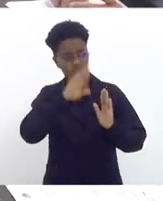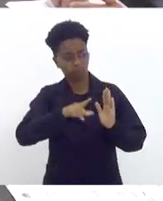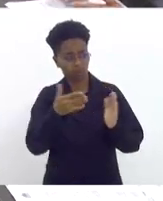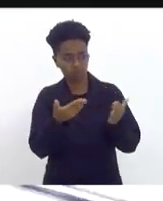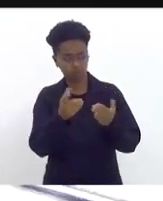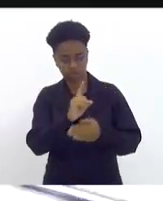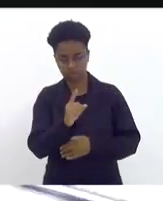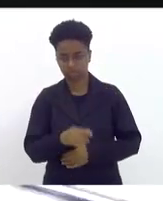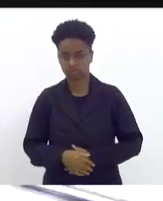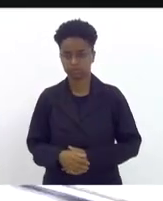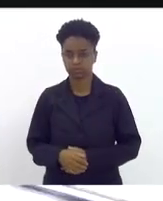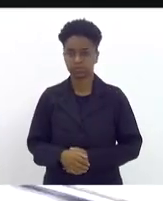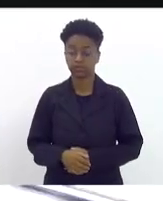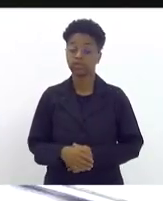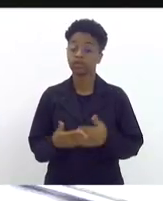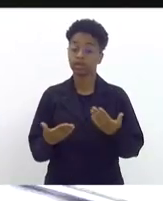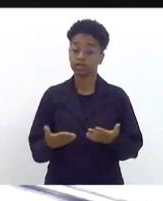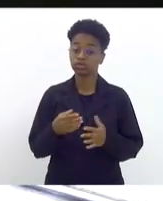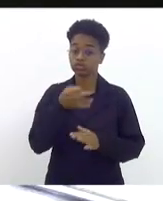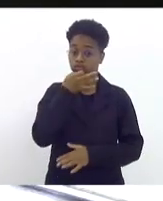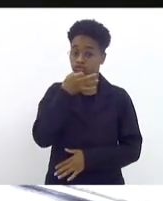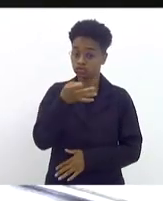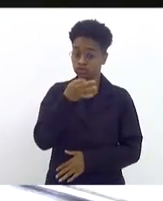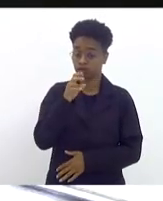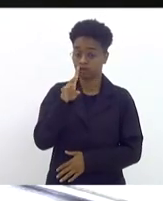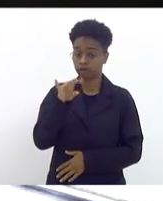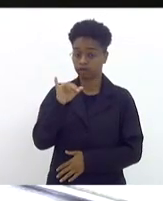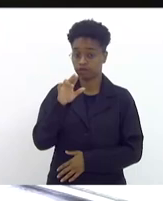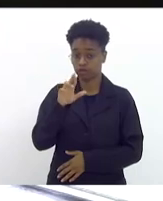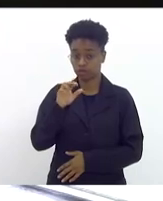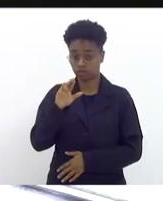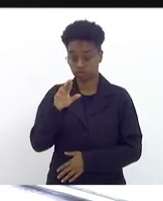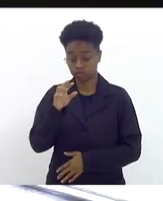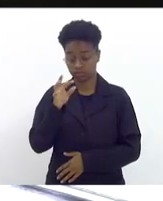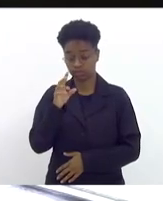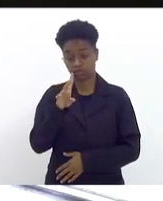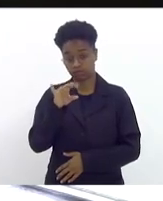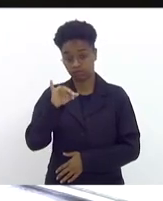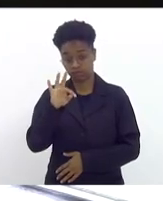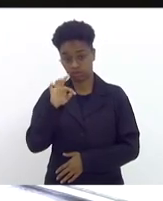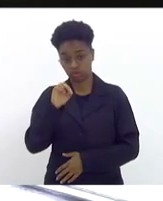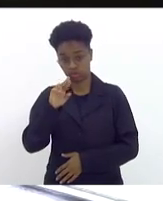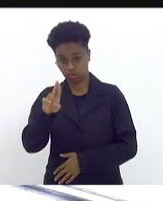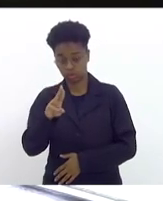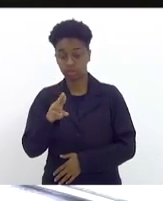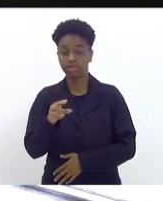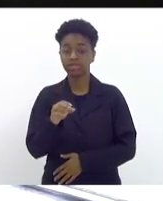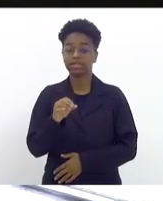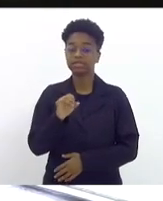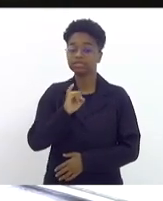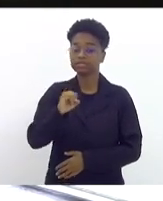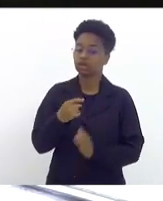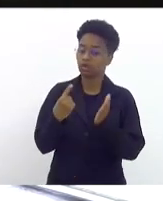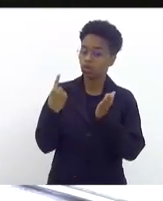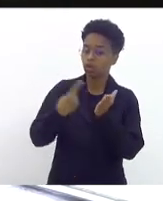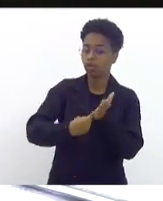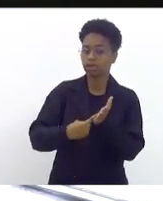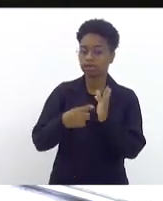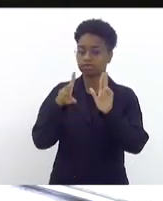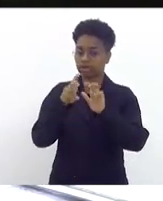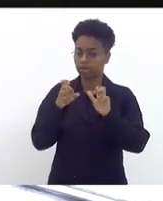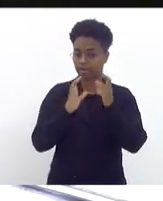isso já está Deputado Júnior quando marcar audiência pública sobre subvenção do carnaval ele convidar o deputado